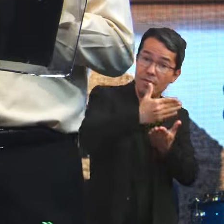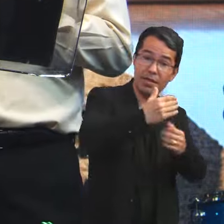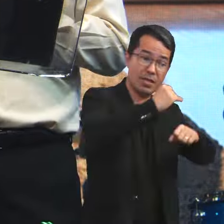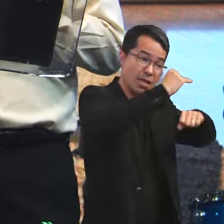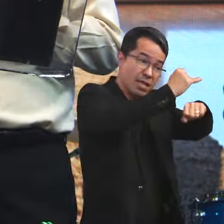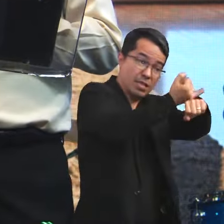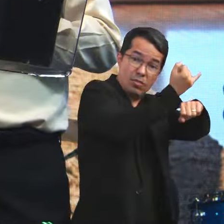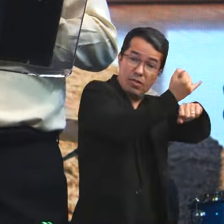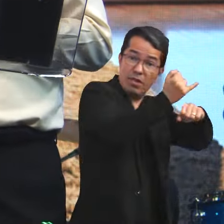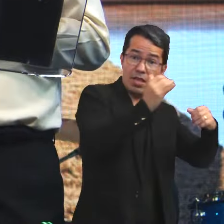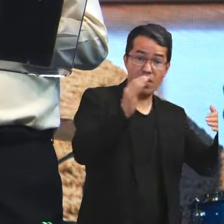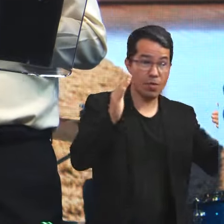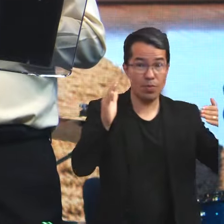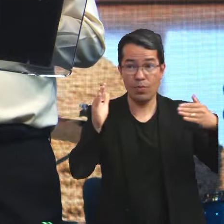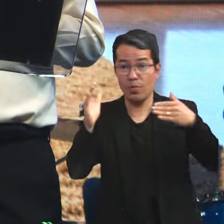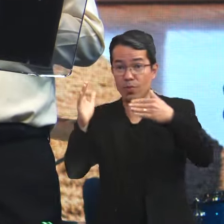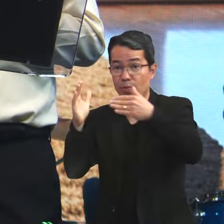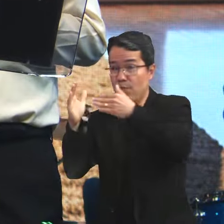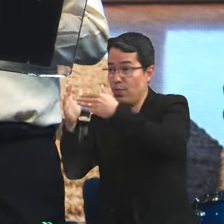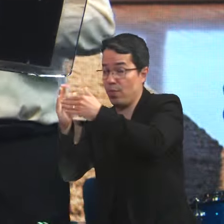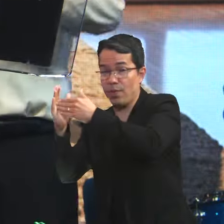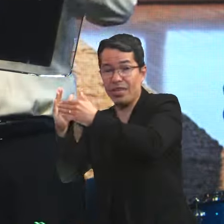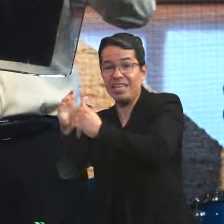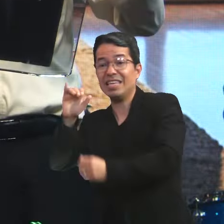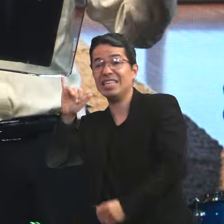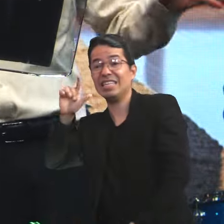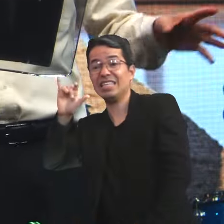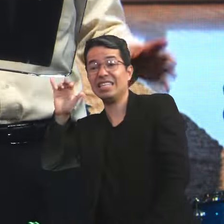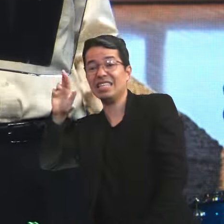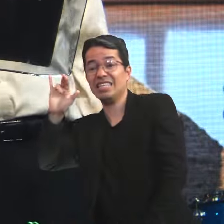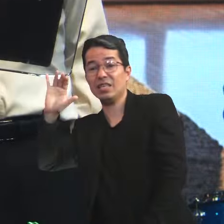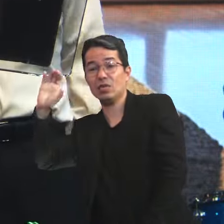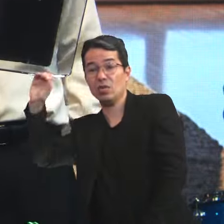hí que Jerusalém até ilírico